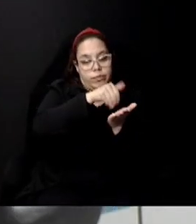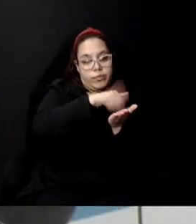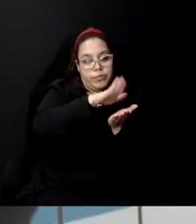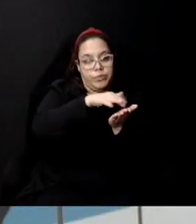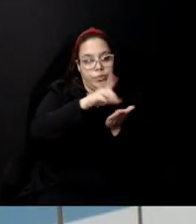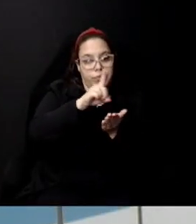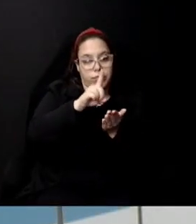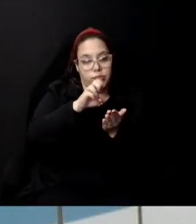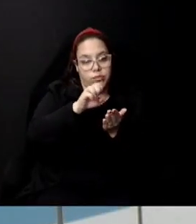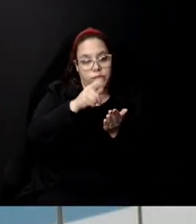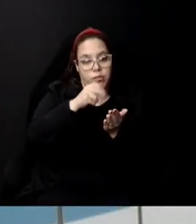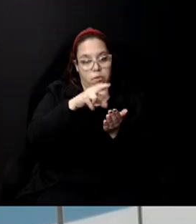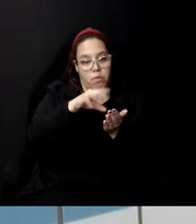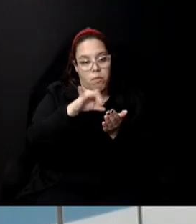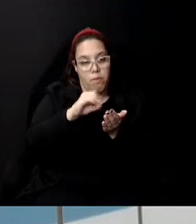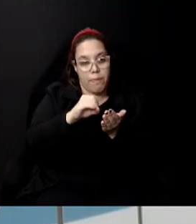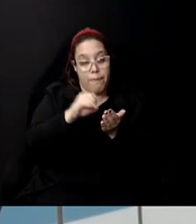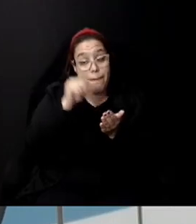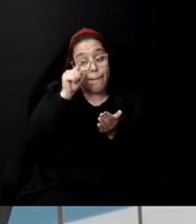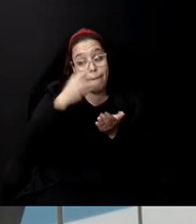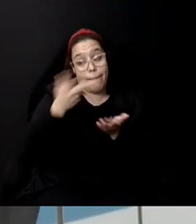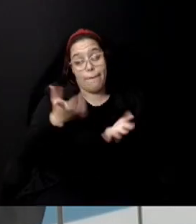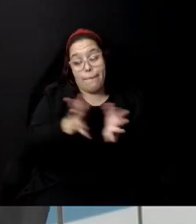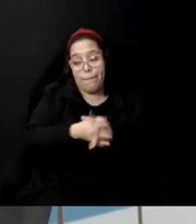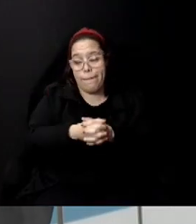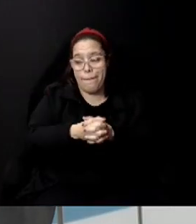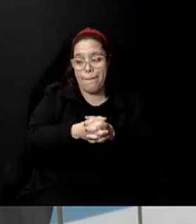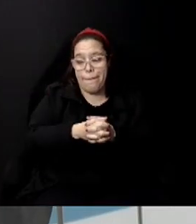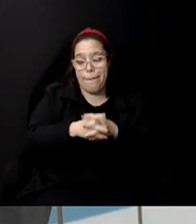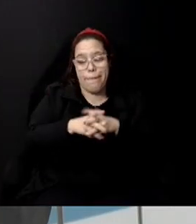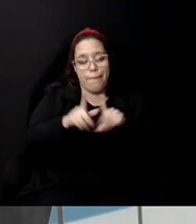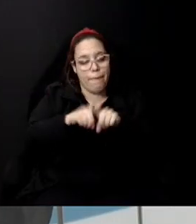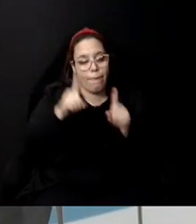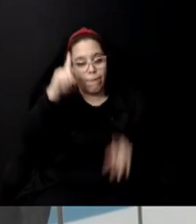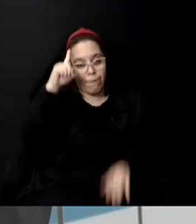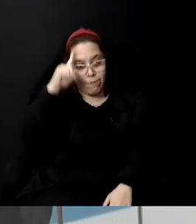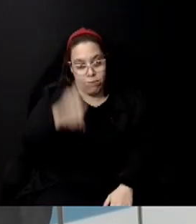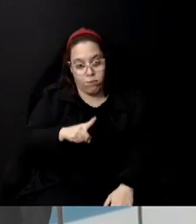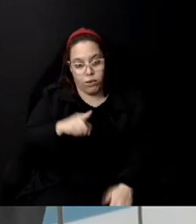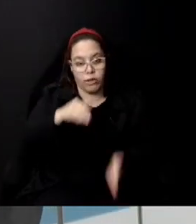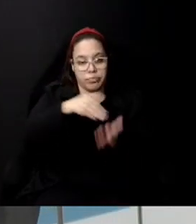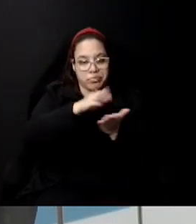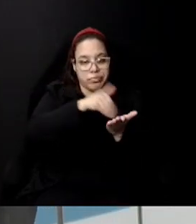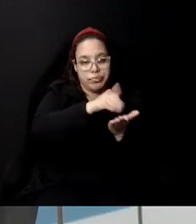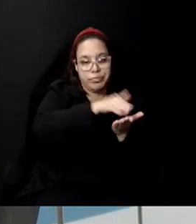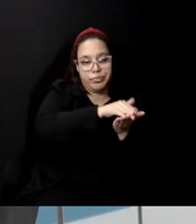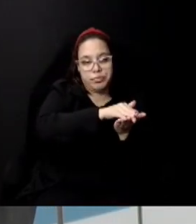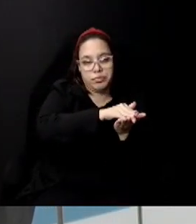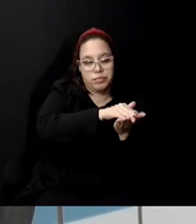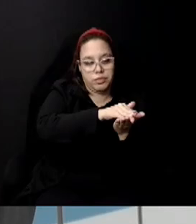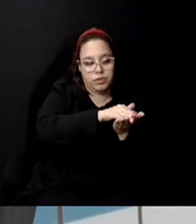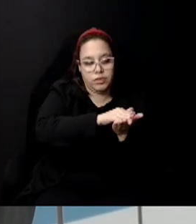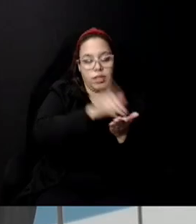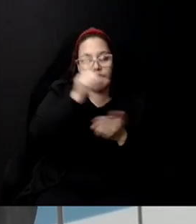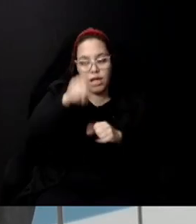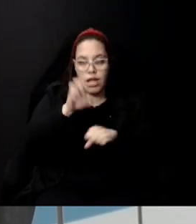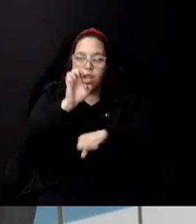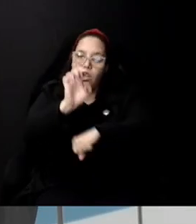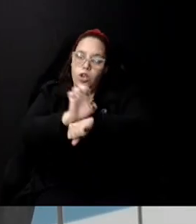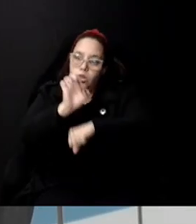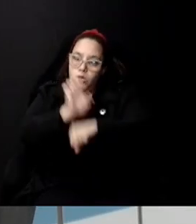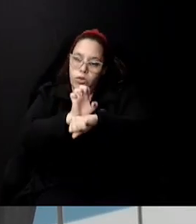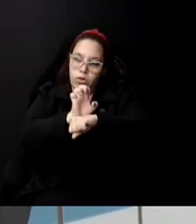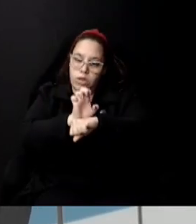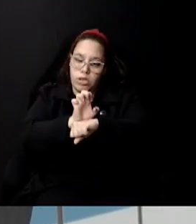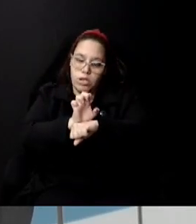lá. Mas a determinação de deportação essencialmente é do Estado para aquelas situações em que as